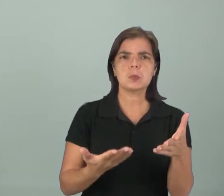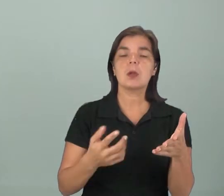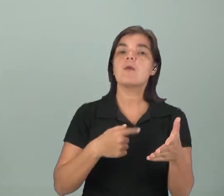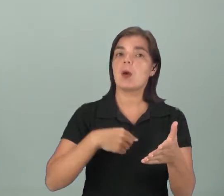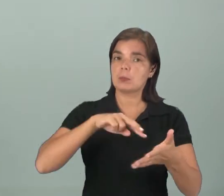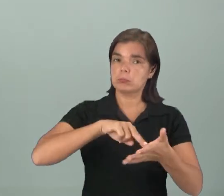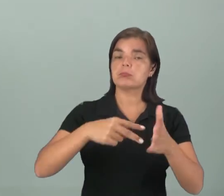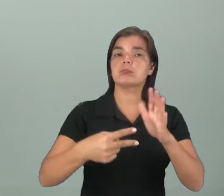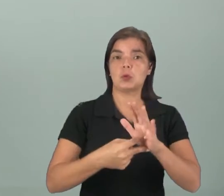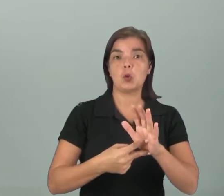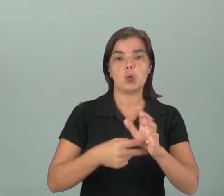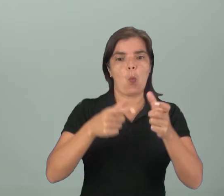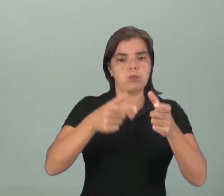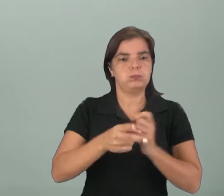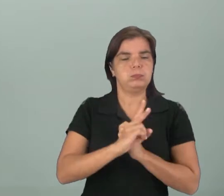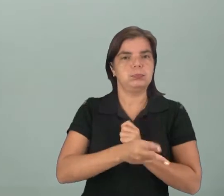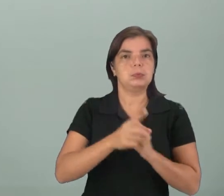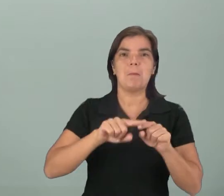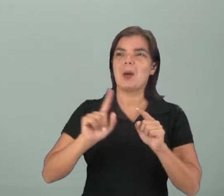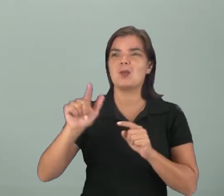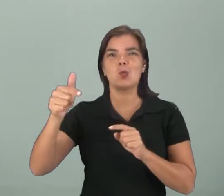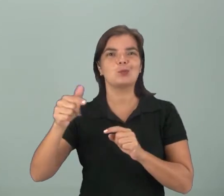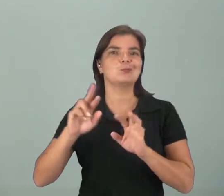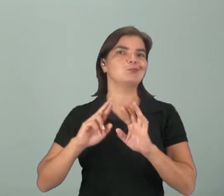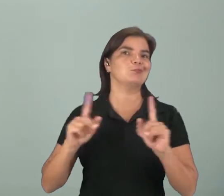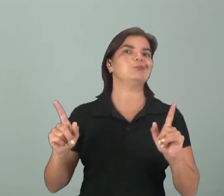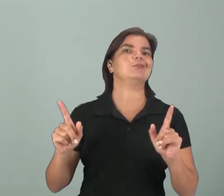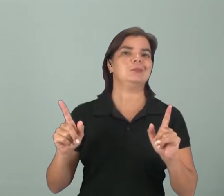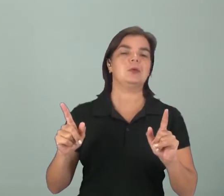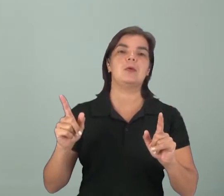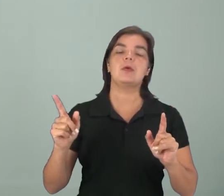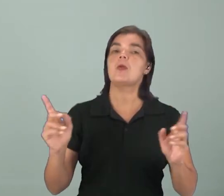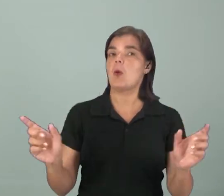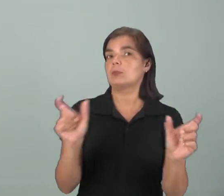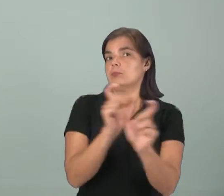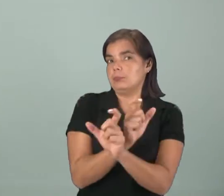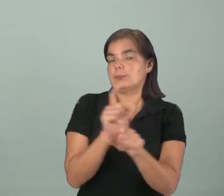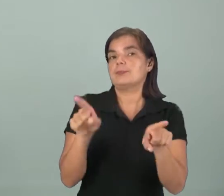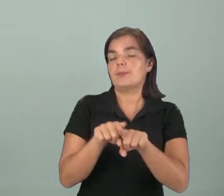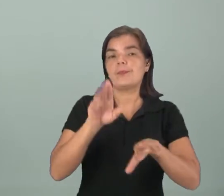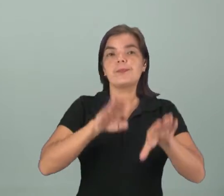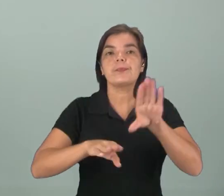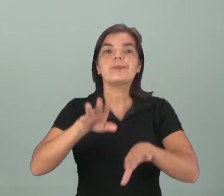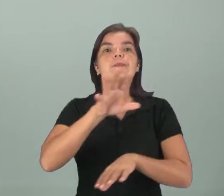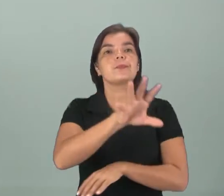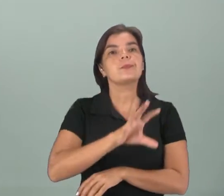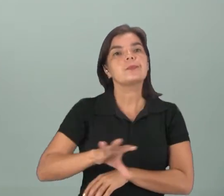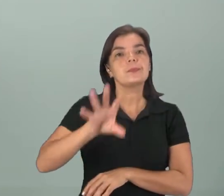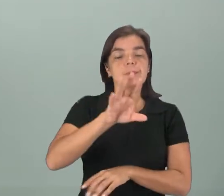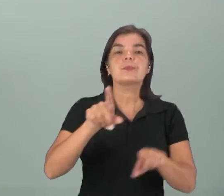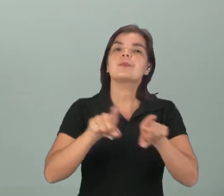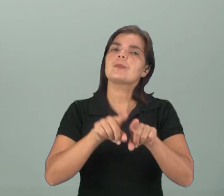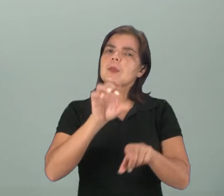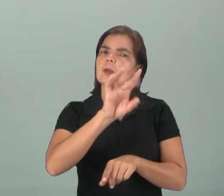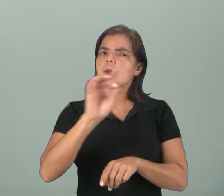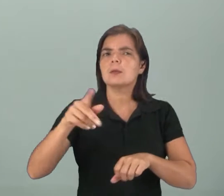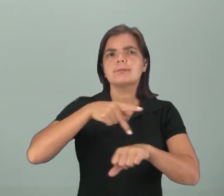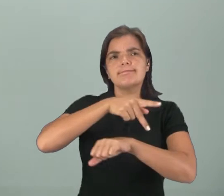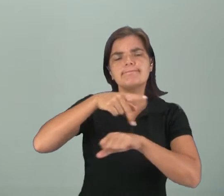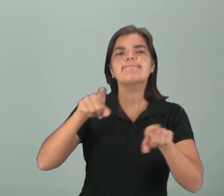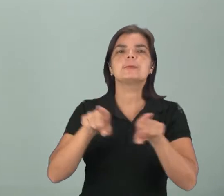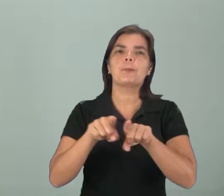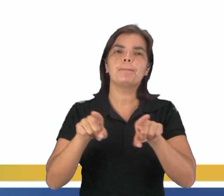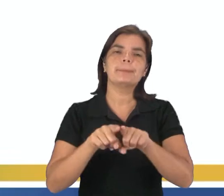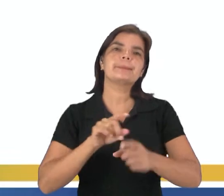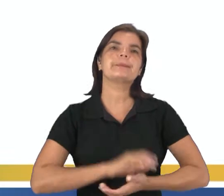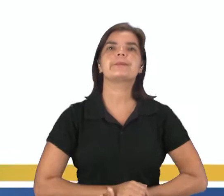fazer sentido em uma região não vai fazer em outra, e assim vice-versa, vai depender de cada local e de cada país